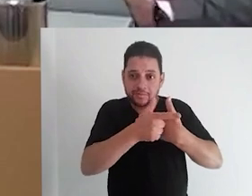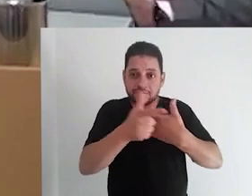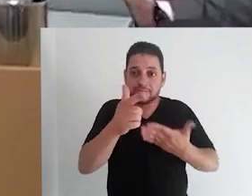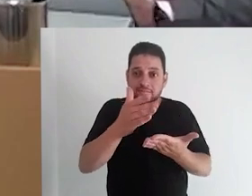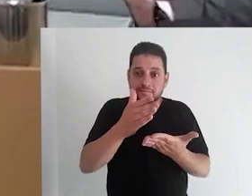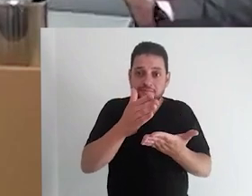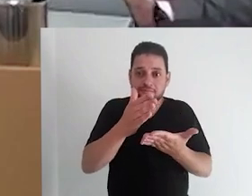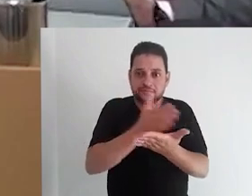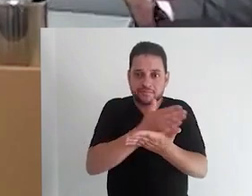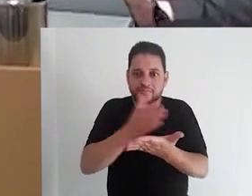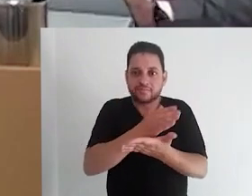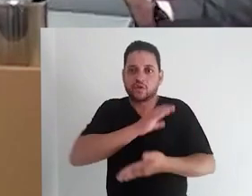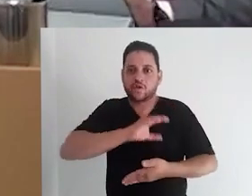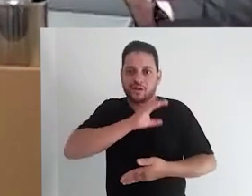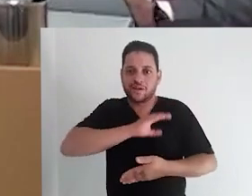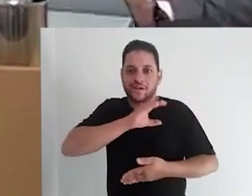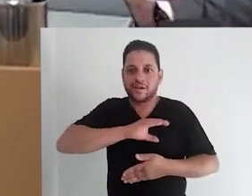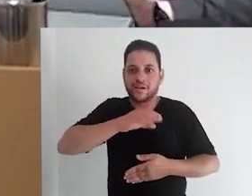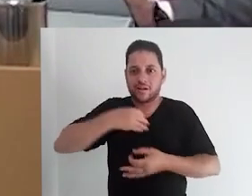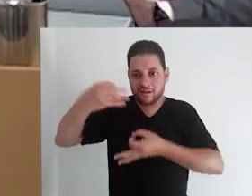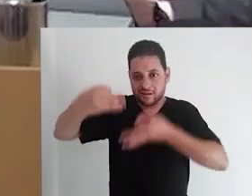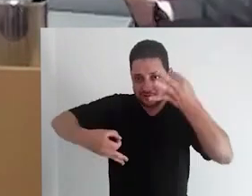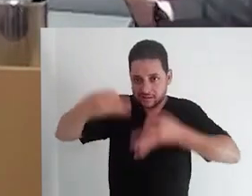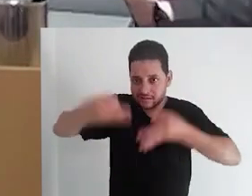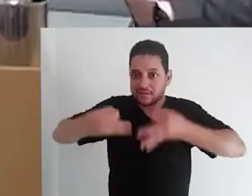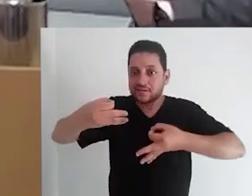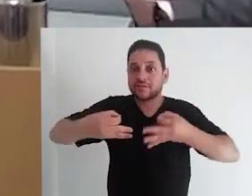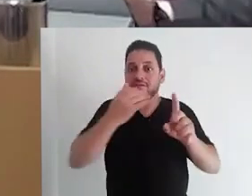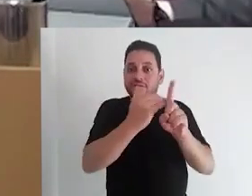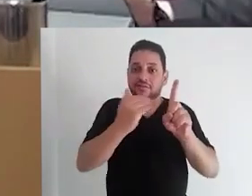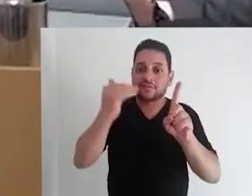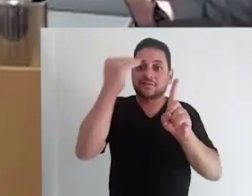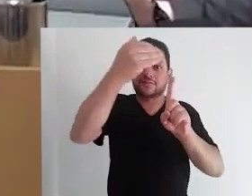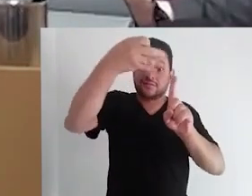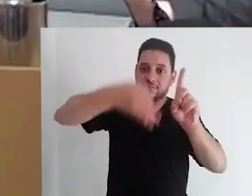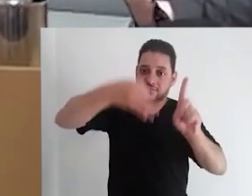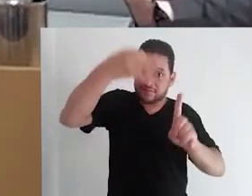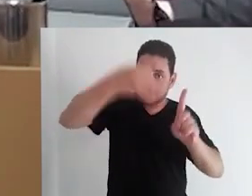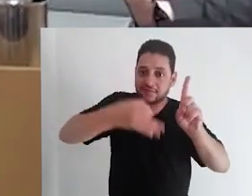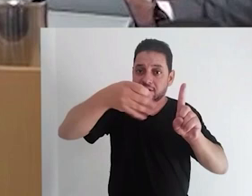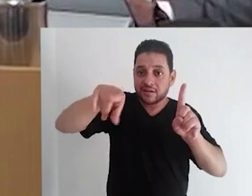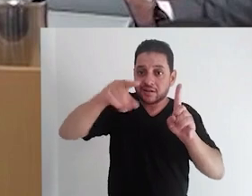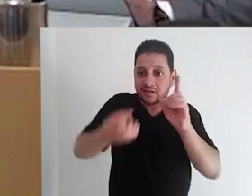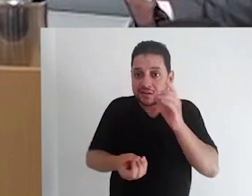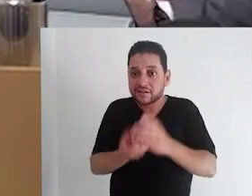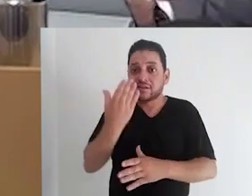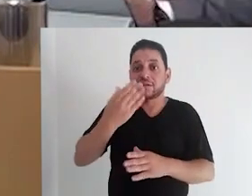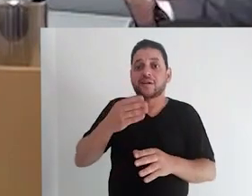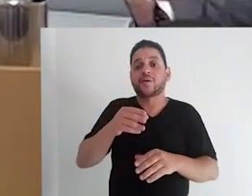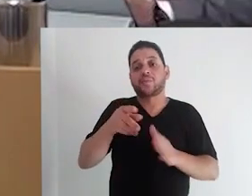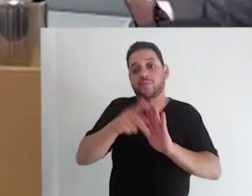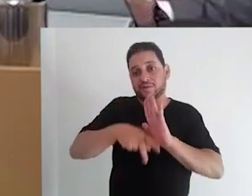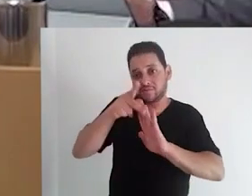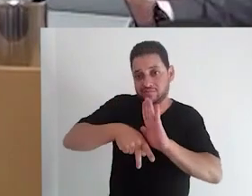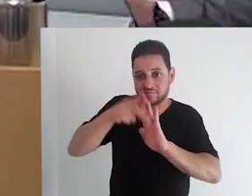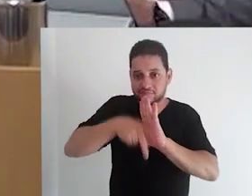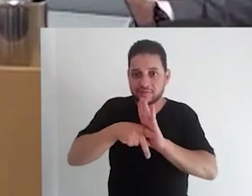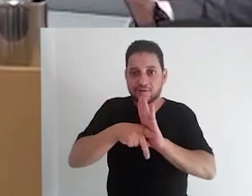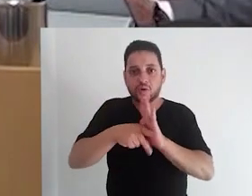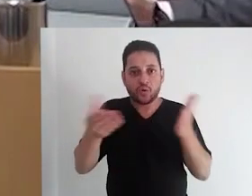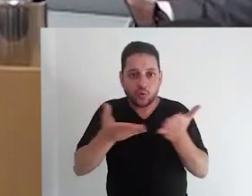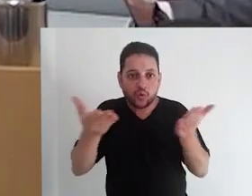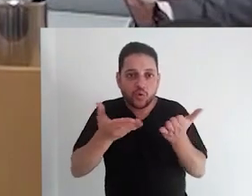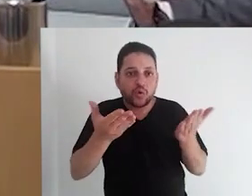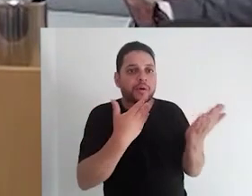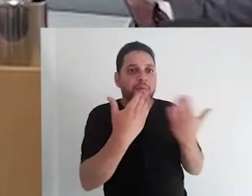magistrados e desembargadores na construção desse projeto, e para que a gente pudesse estar aqui hoje falando com as senhoras e com os